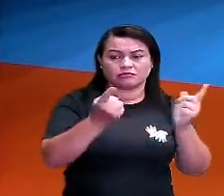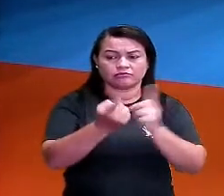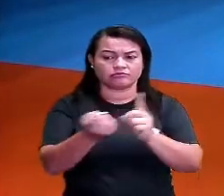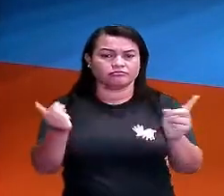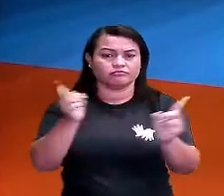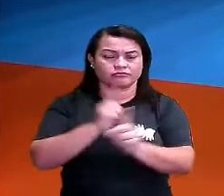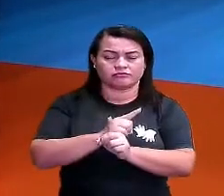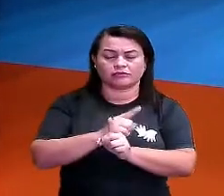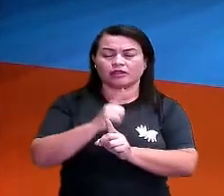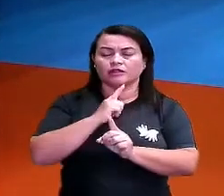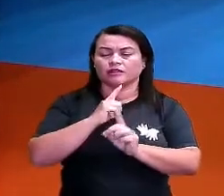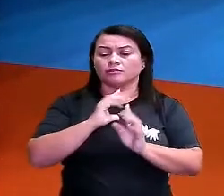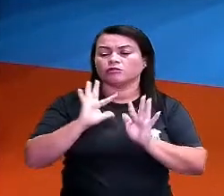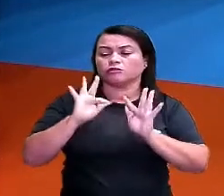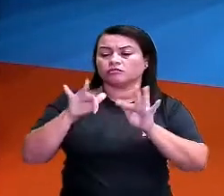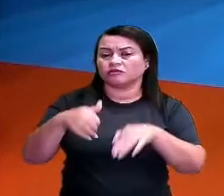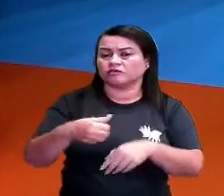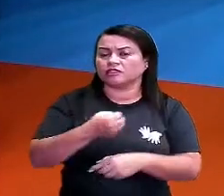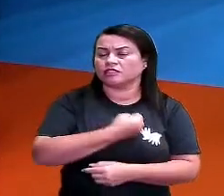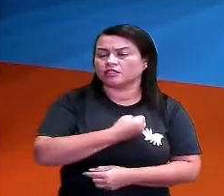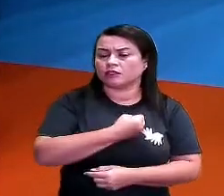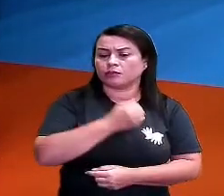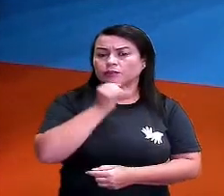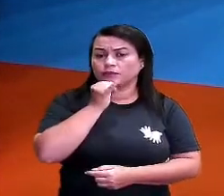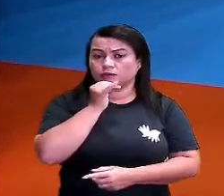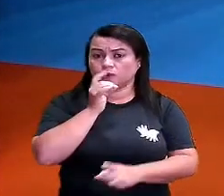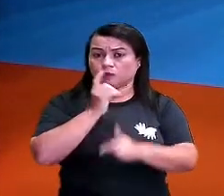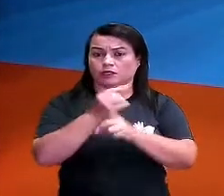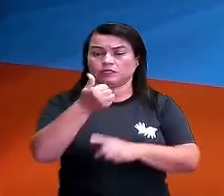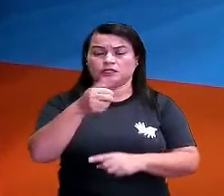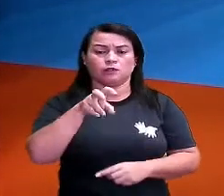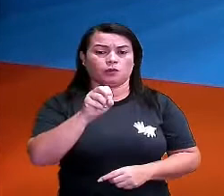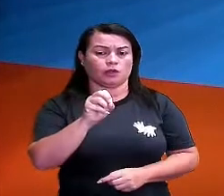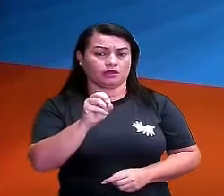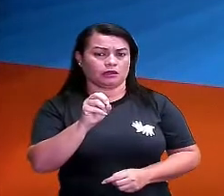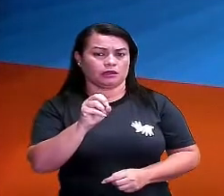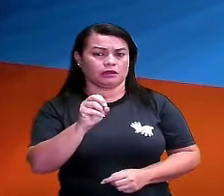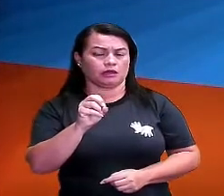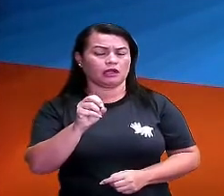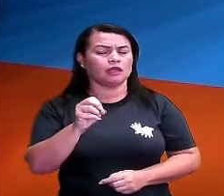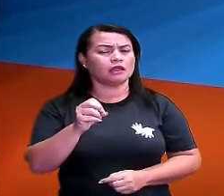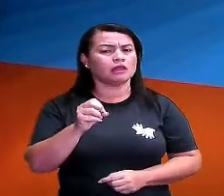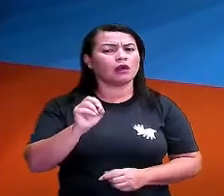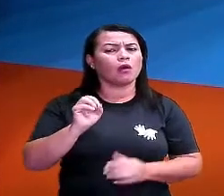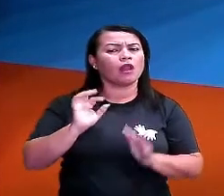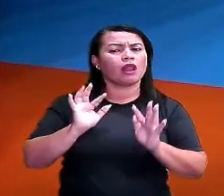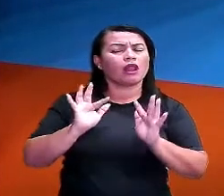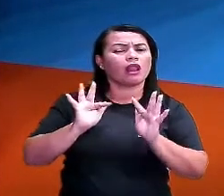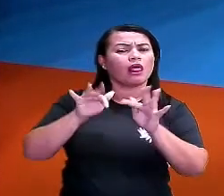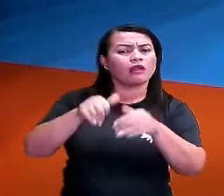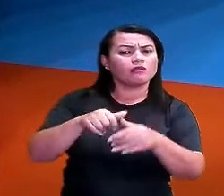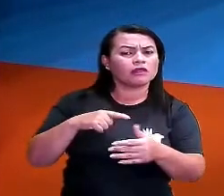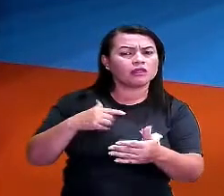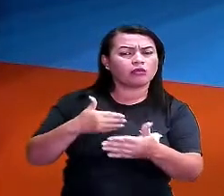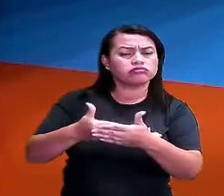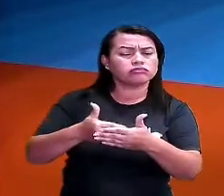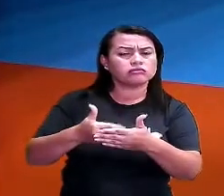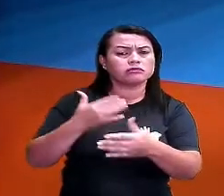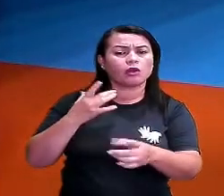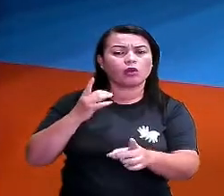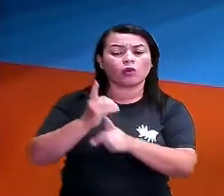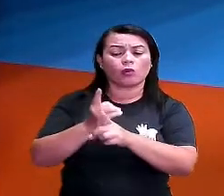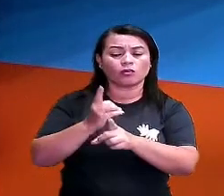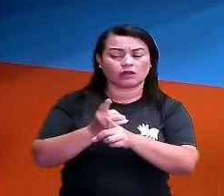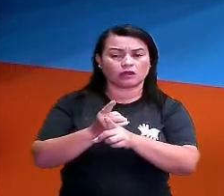número final. Então, se eu achei 150 e lá no final próximo ele diz que eu tinha que multiplicar por 5, então agora eu vou dividir